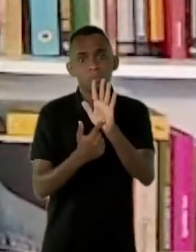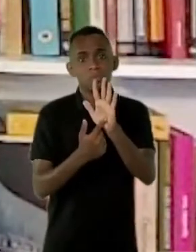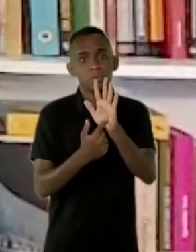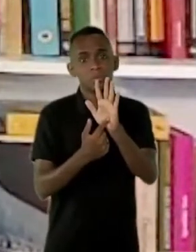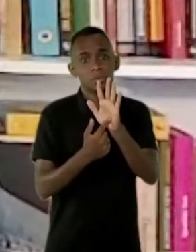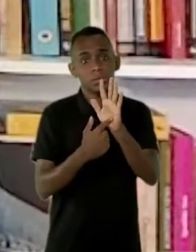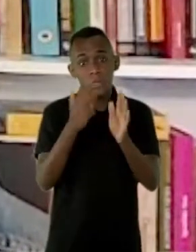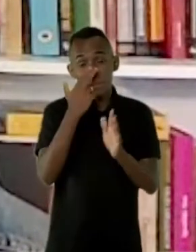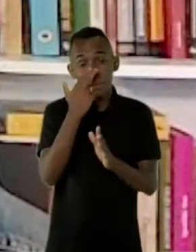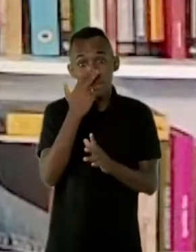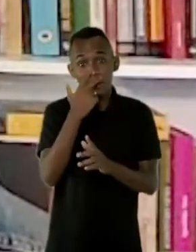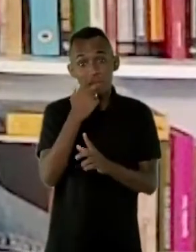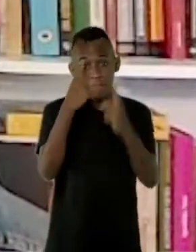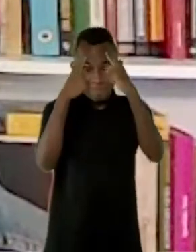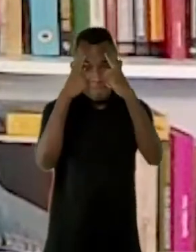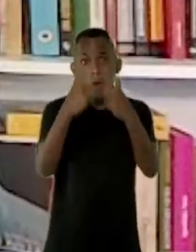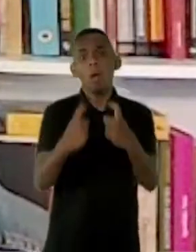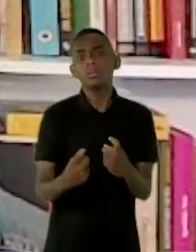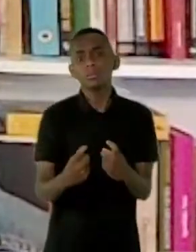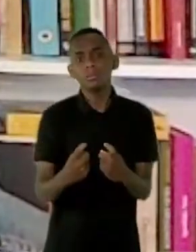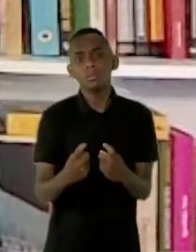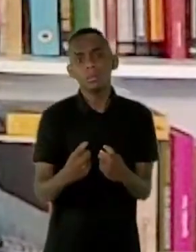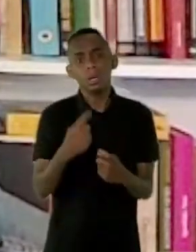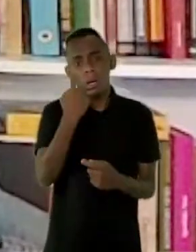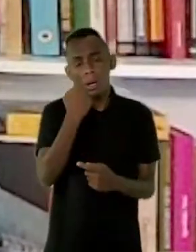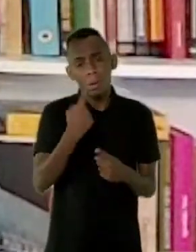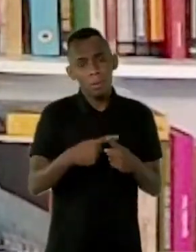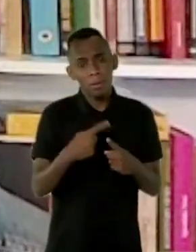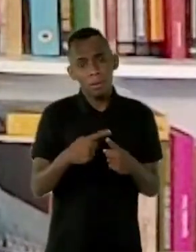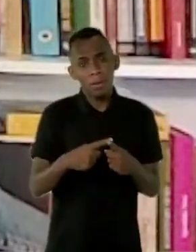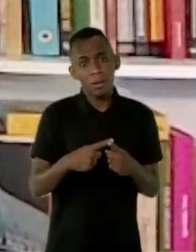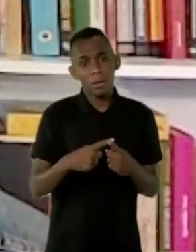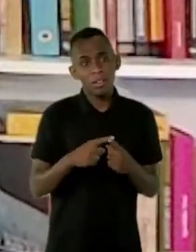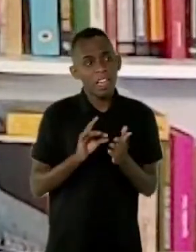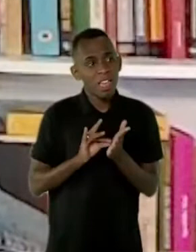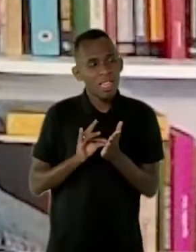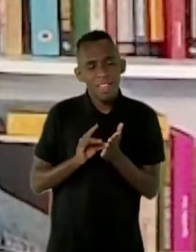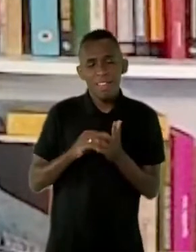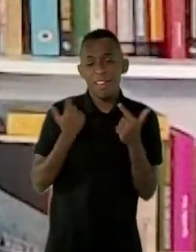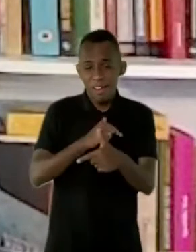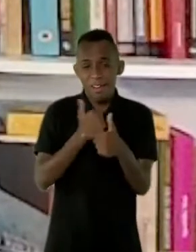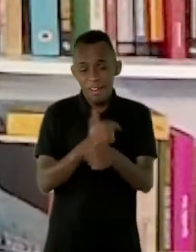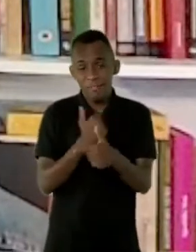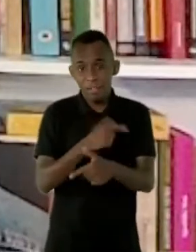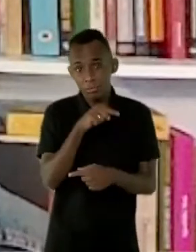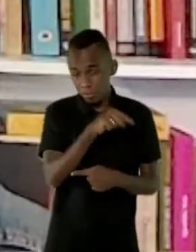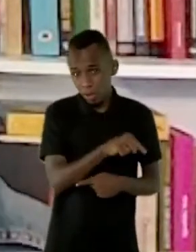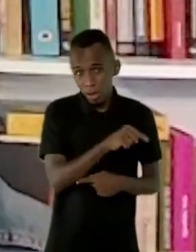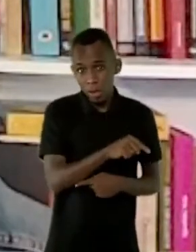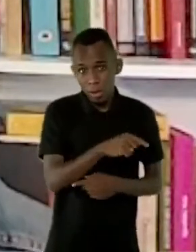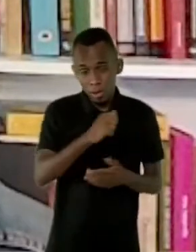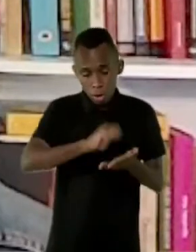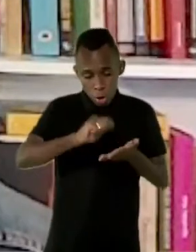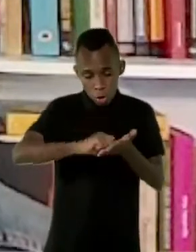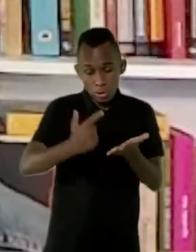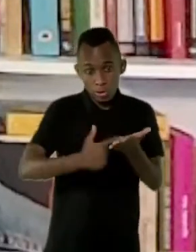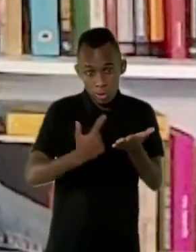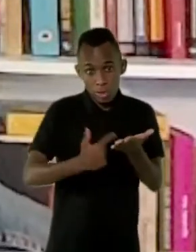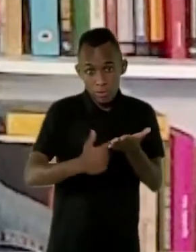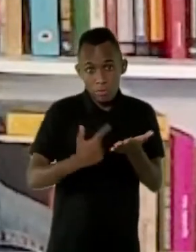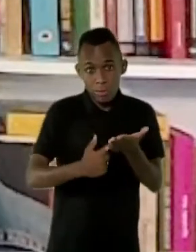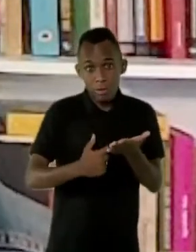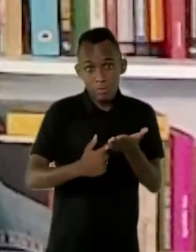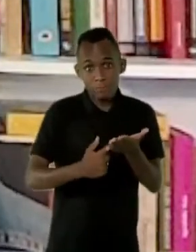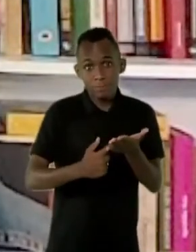vezes, agressiva. Né? Porque as ironias da Carolina eram muito grandes com relação a isso. Então, acho que esse foi o primeiro